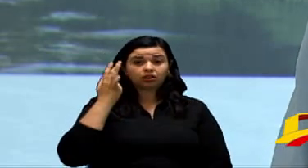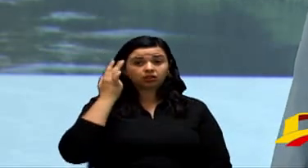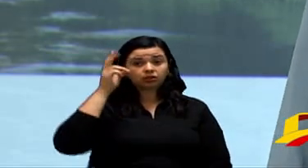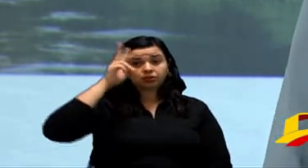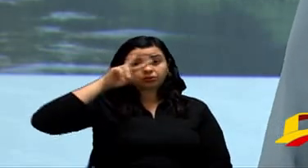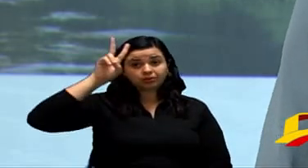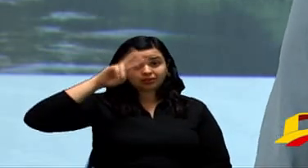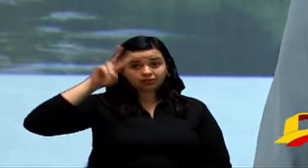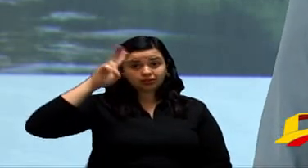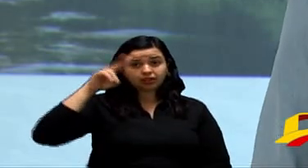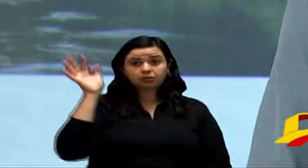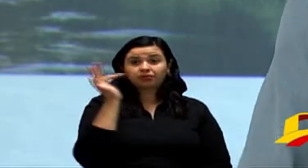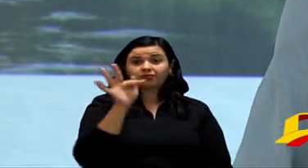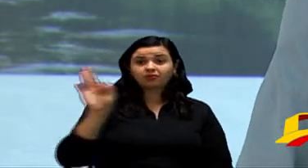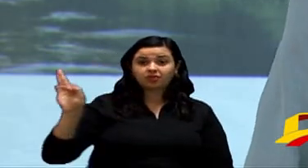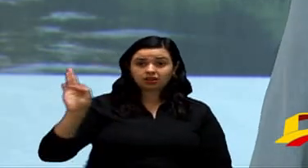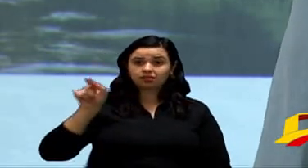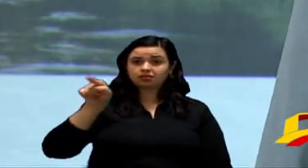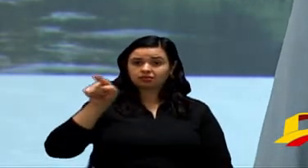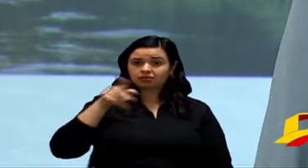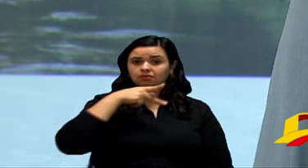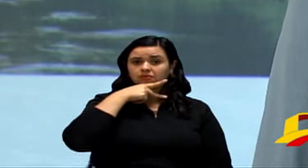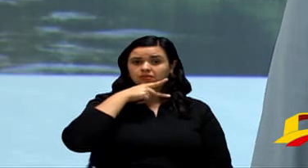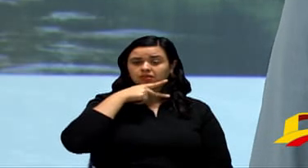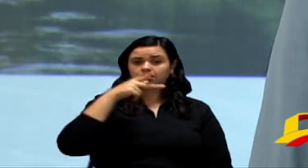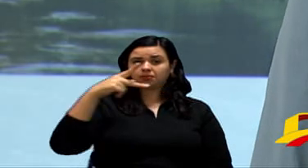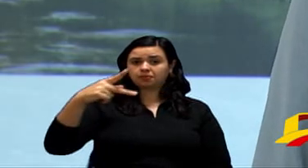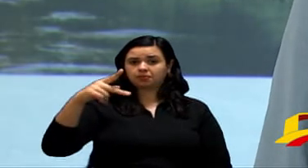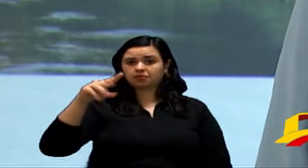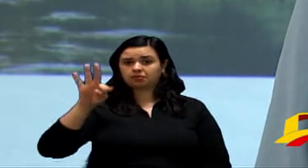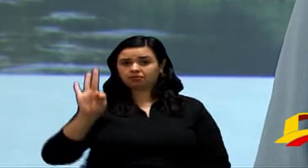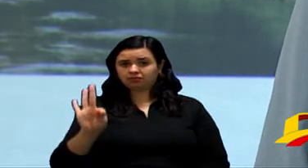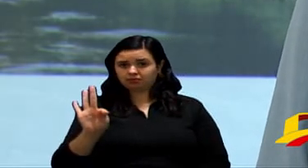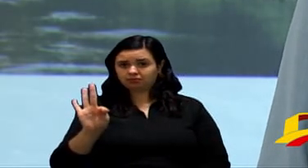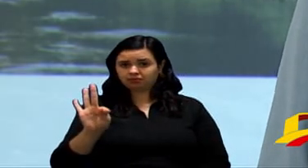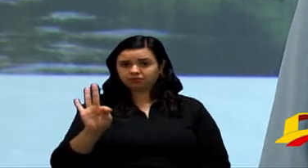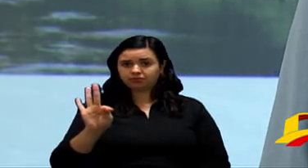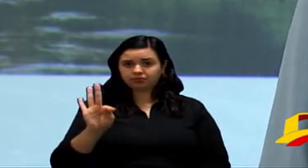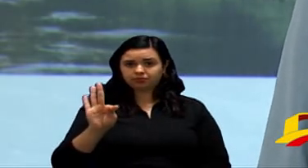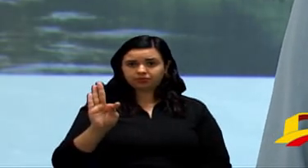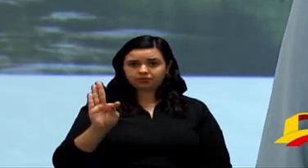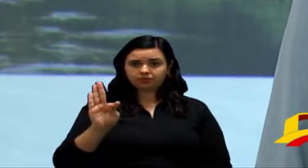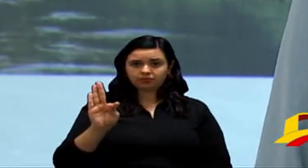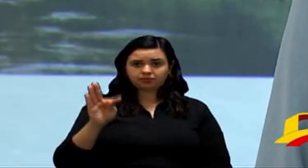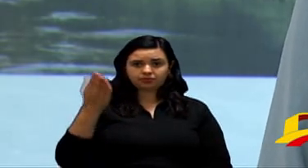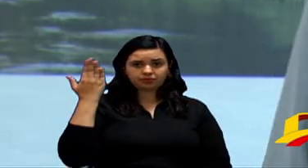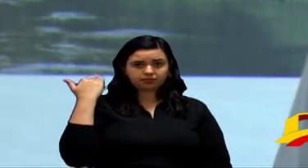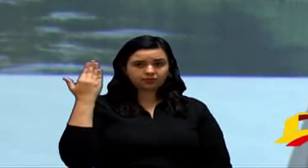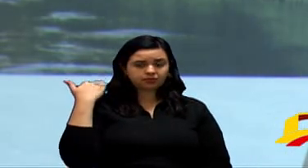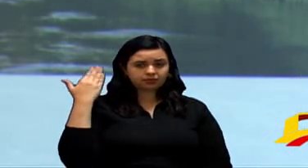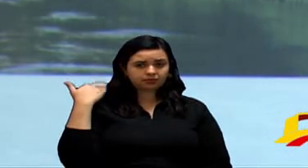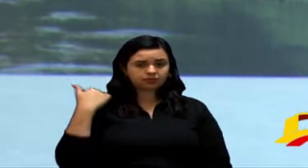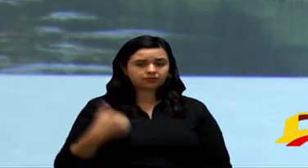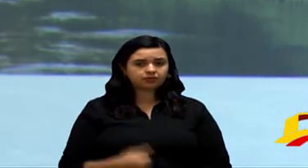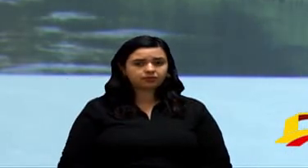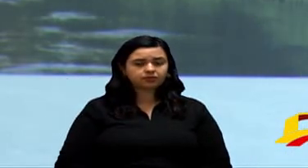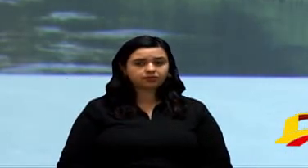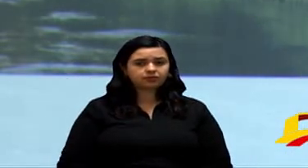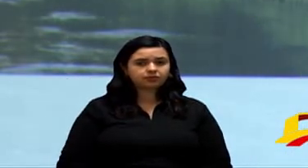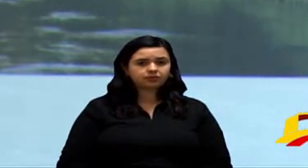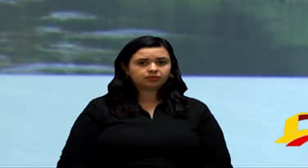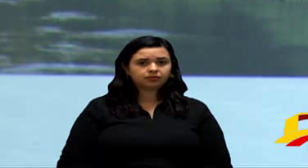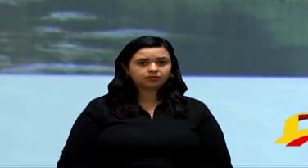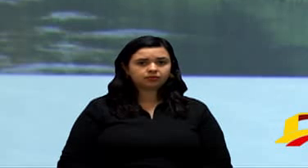do PT um dia um dia